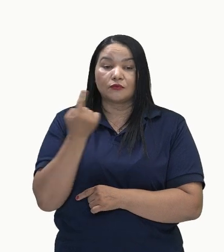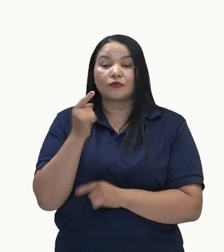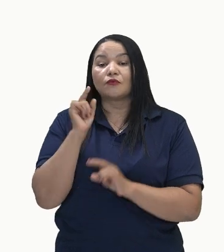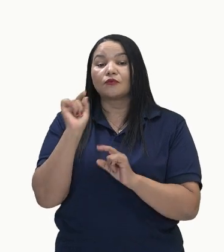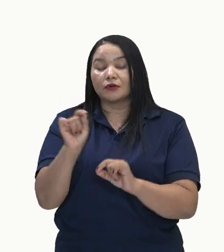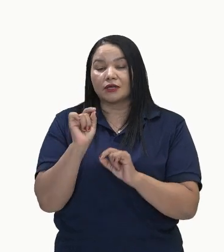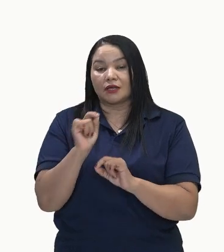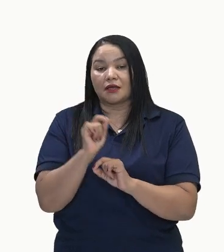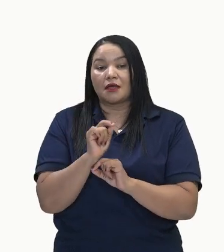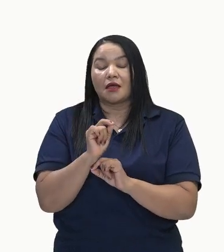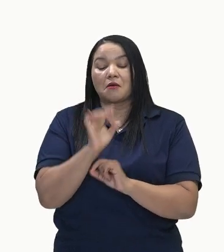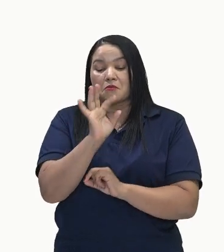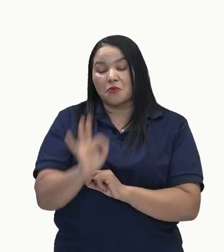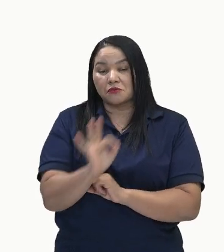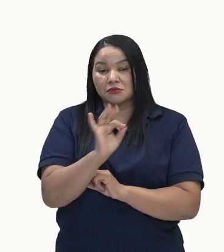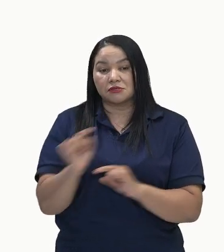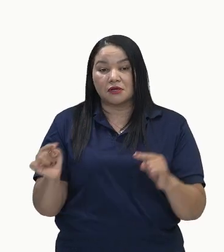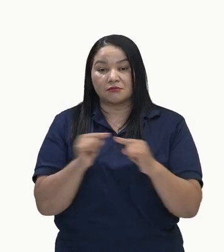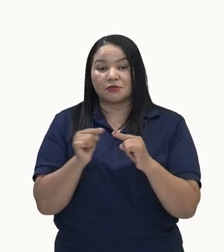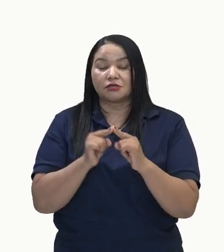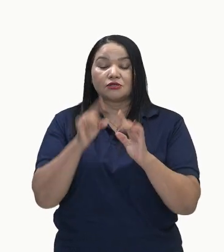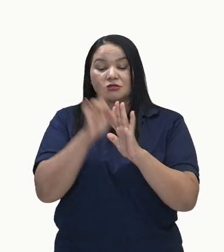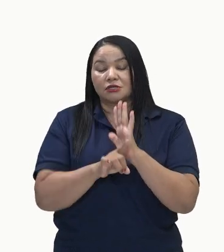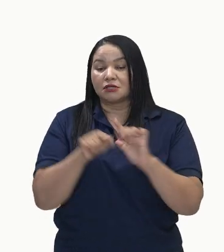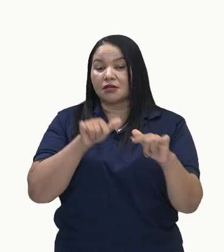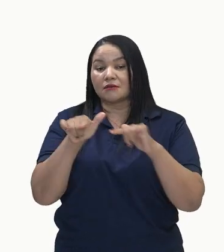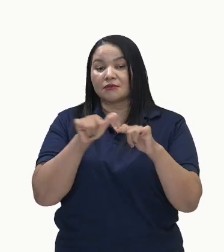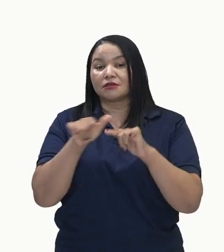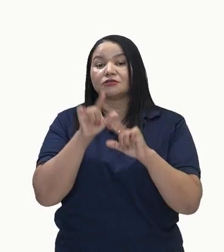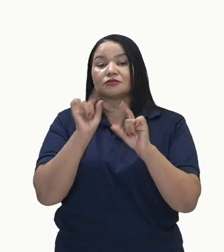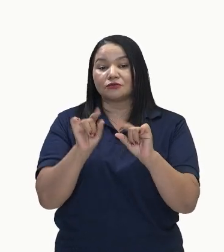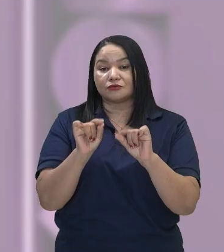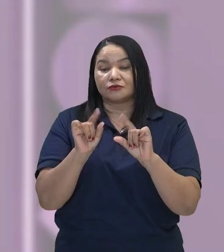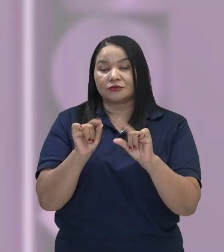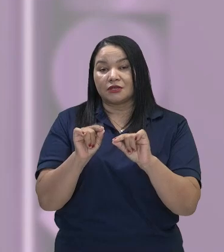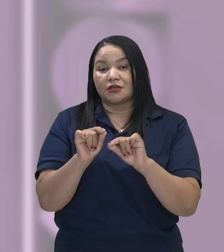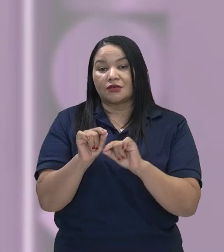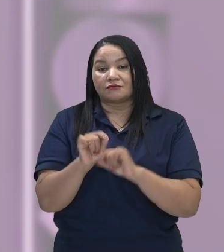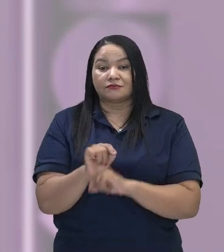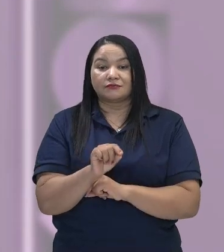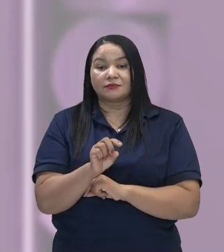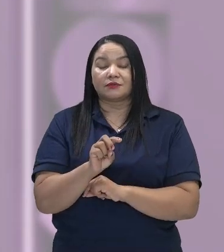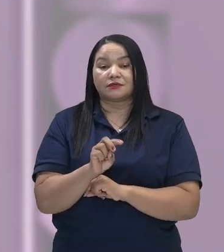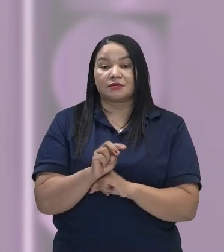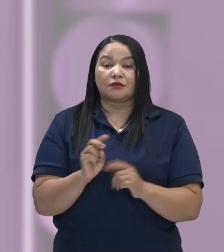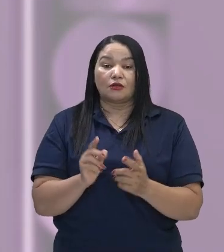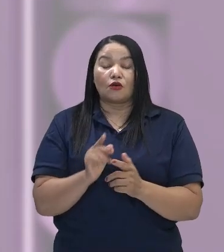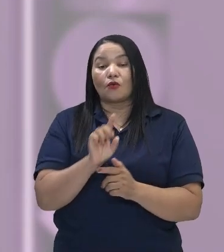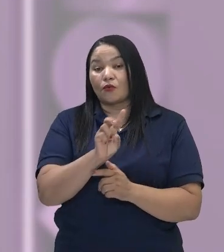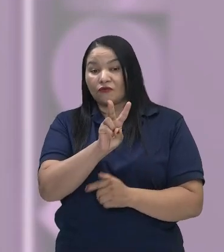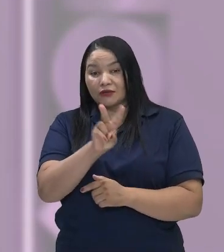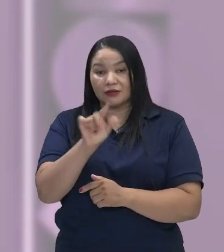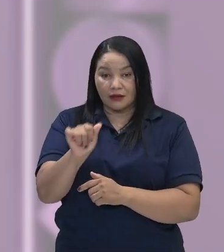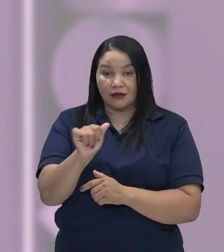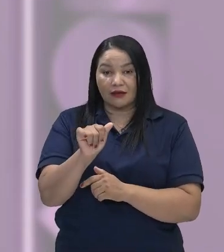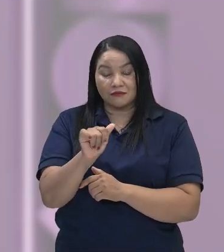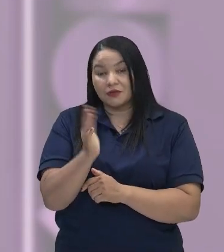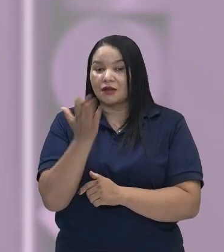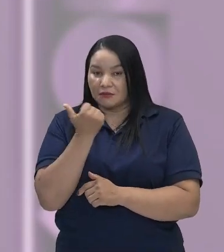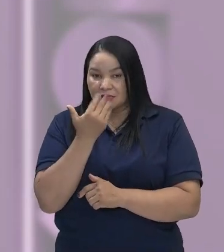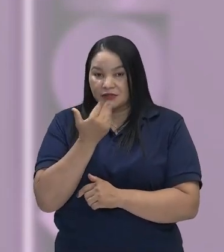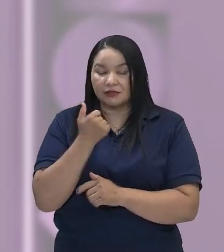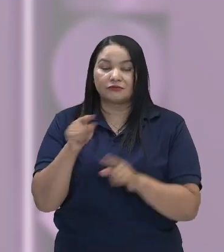de porcentagem incluída os direitos trabalhistas, o Vale Transporte, o auxílio alimentação, que também é